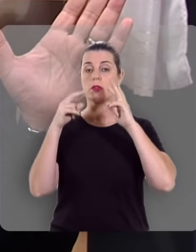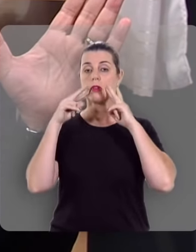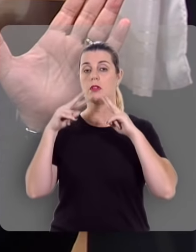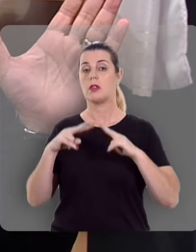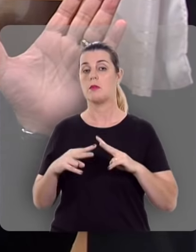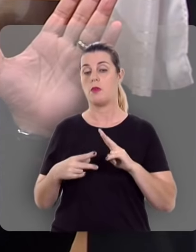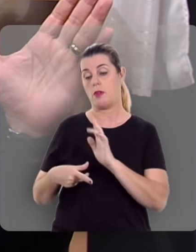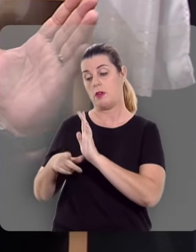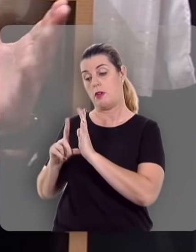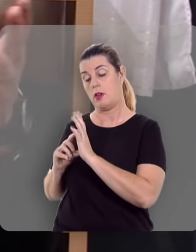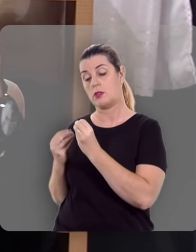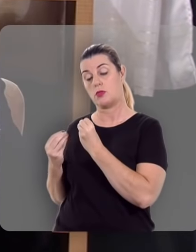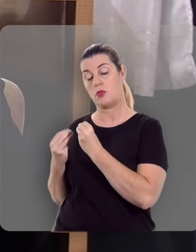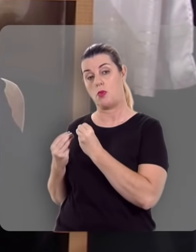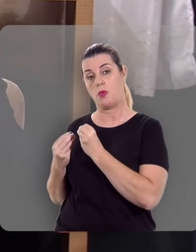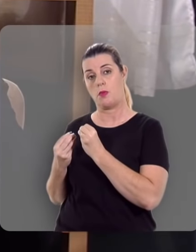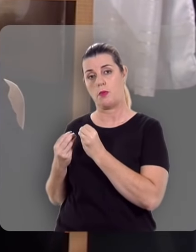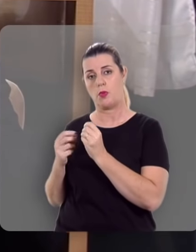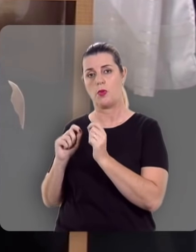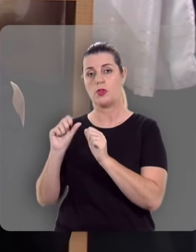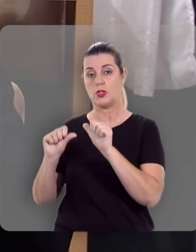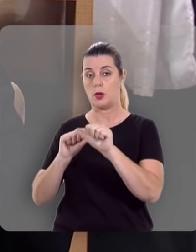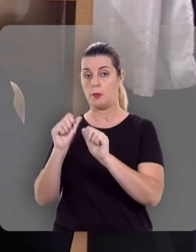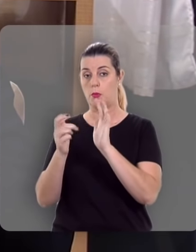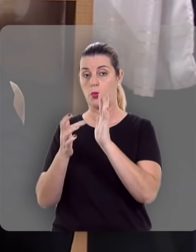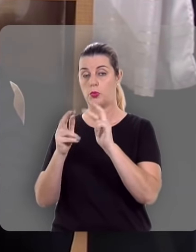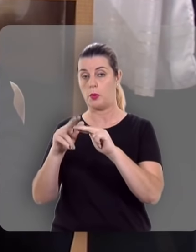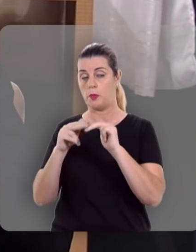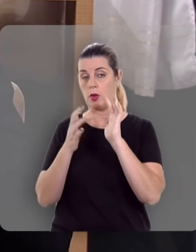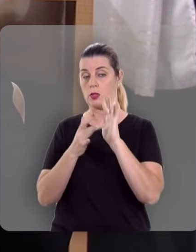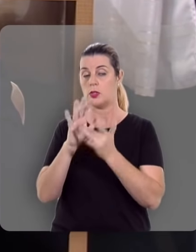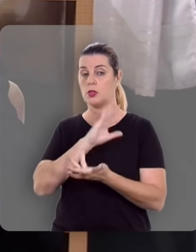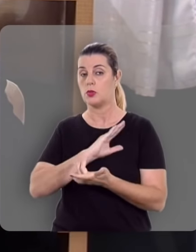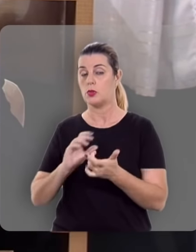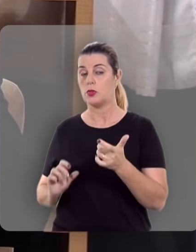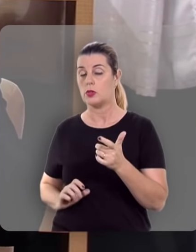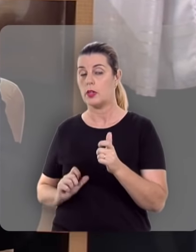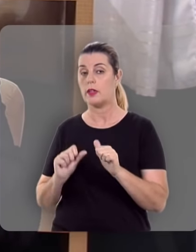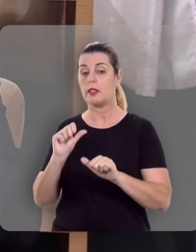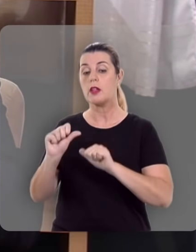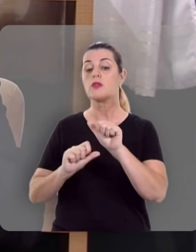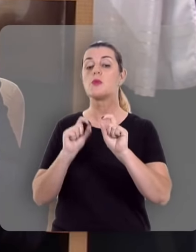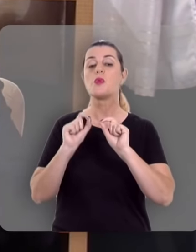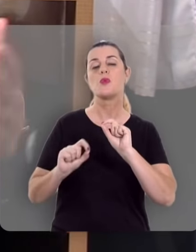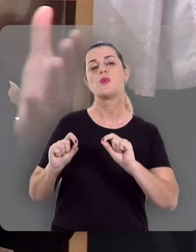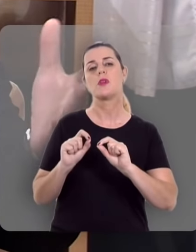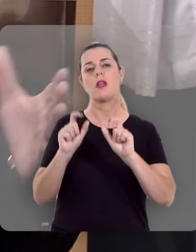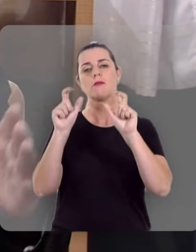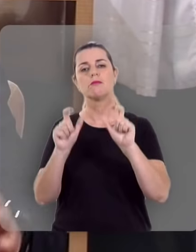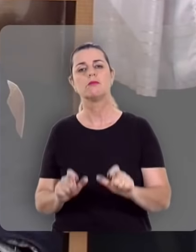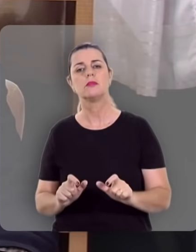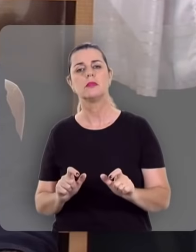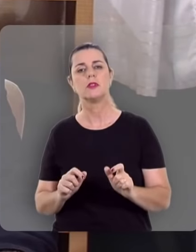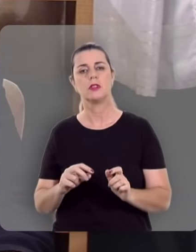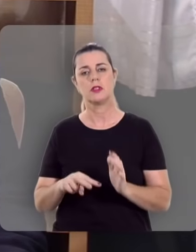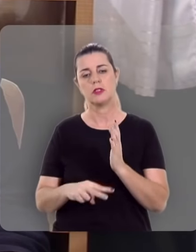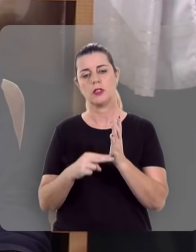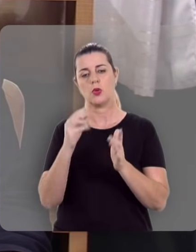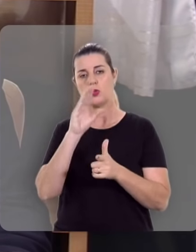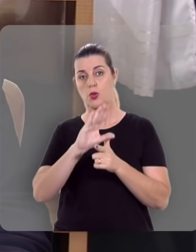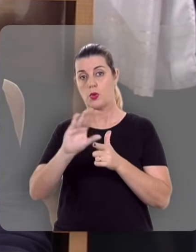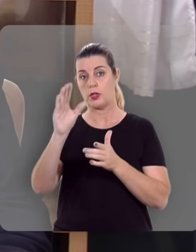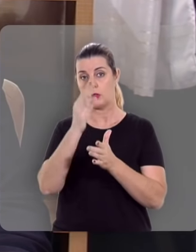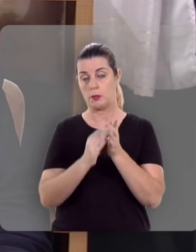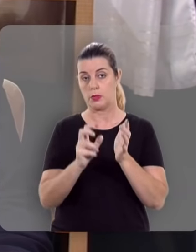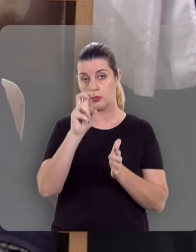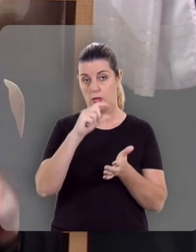era antes de Cristo, o que Cristo fez na vida dele e quem ele se tornou. E lá em 2 Coríntios 5,17,